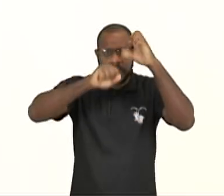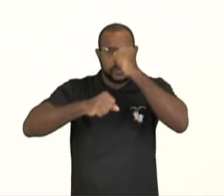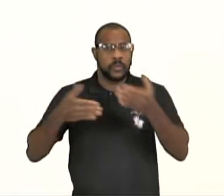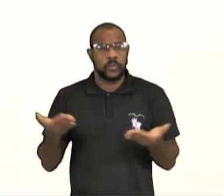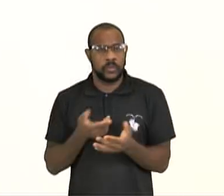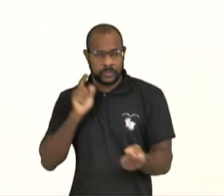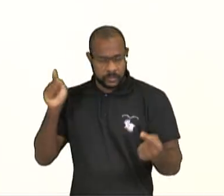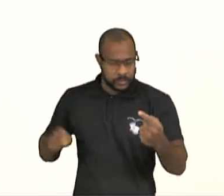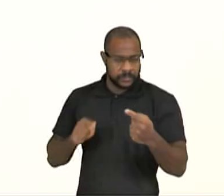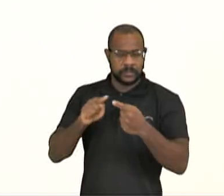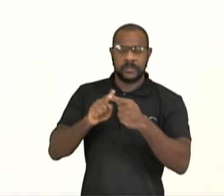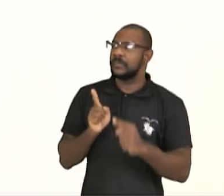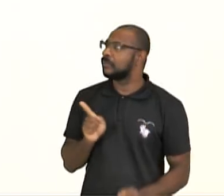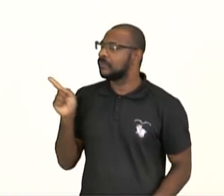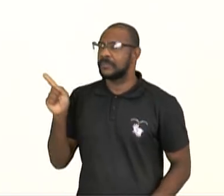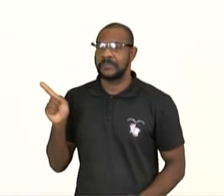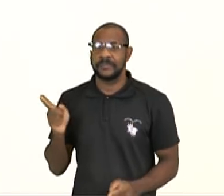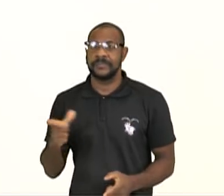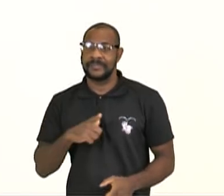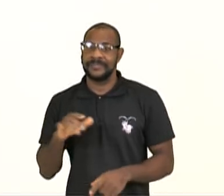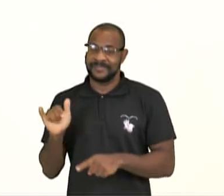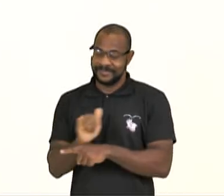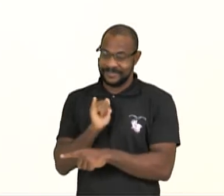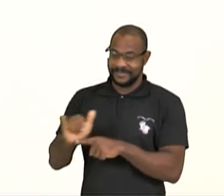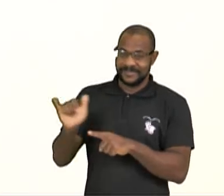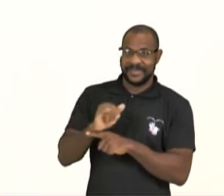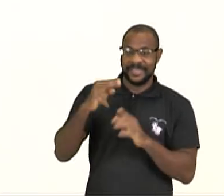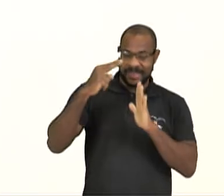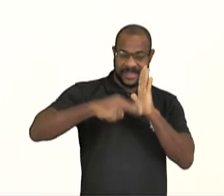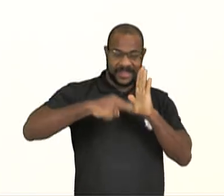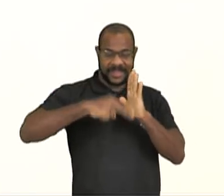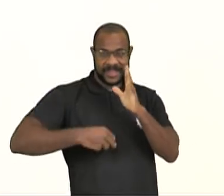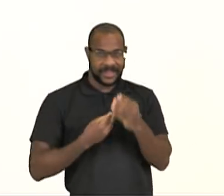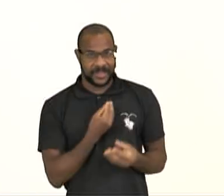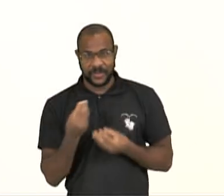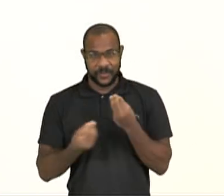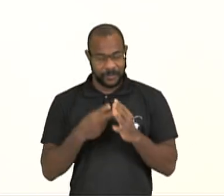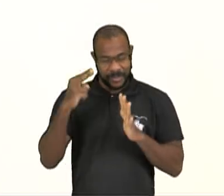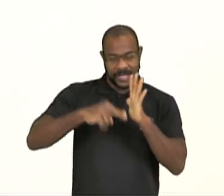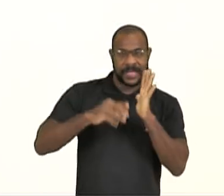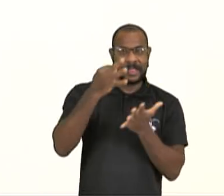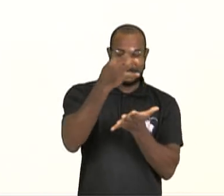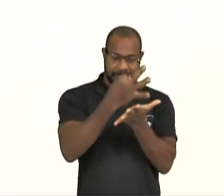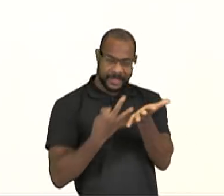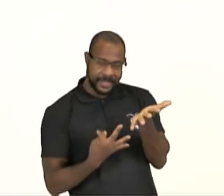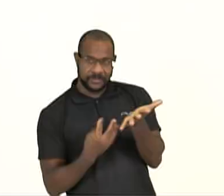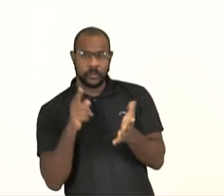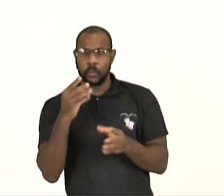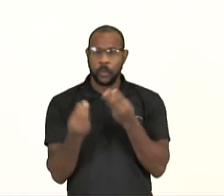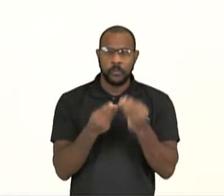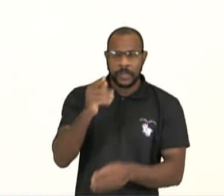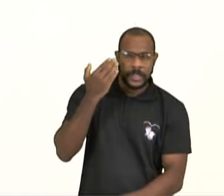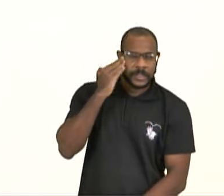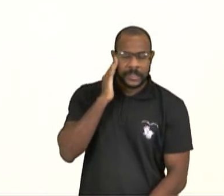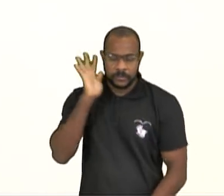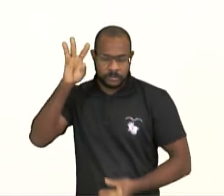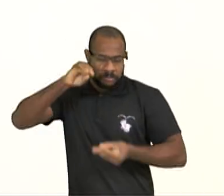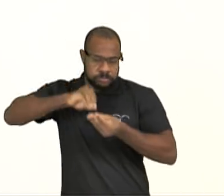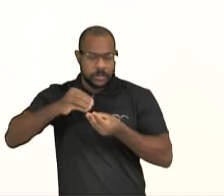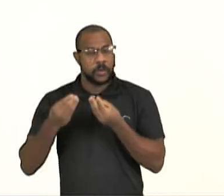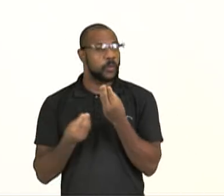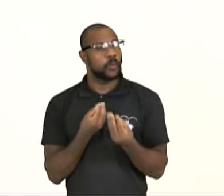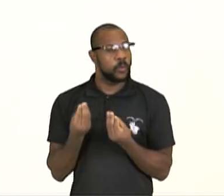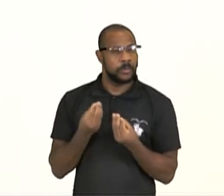aula? Hoje veremos estratégias de leitura. Como é que a gente vai ler o texto? Você entende? Você